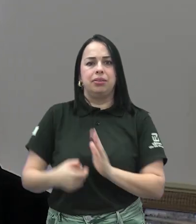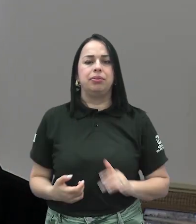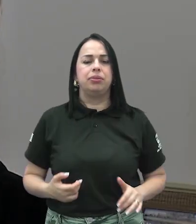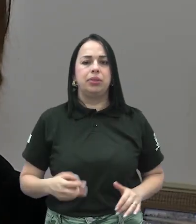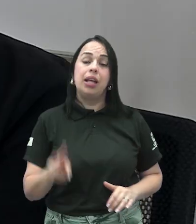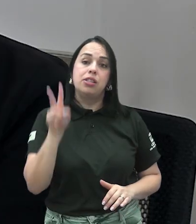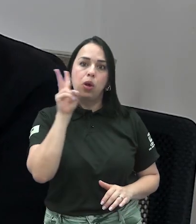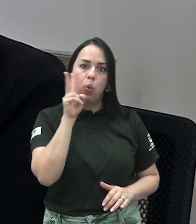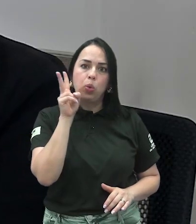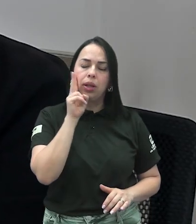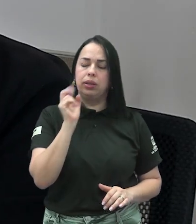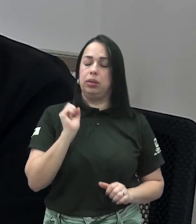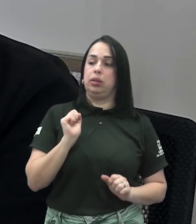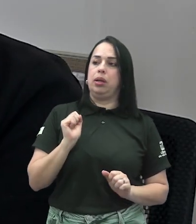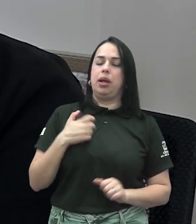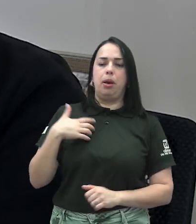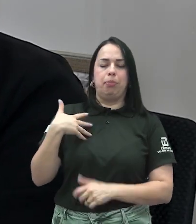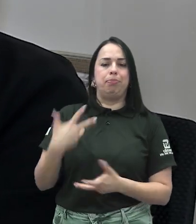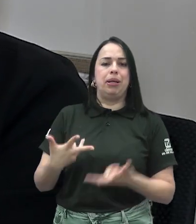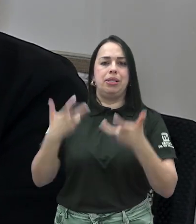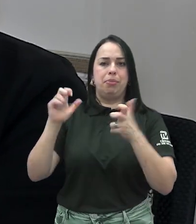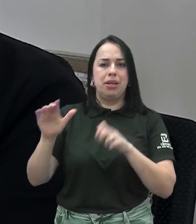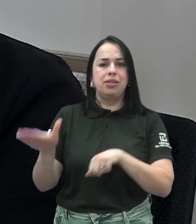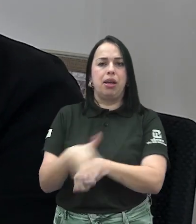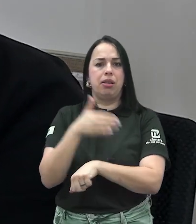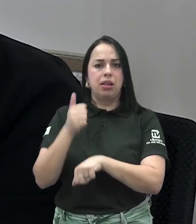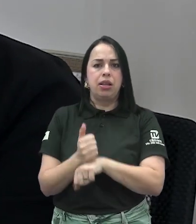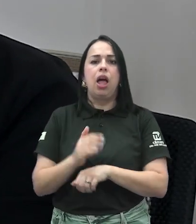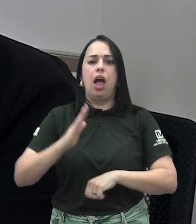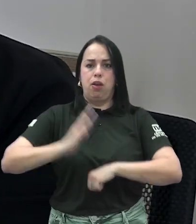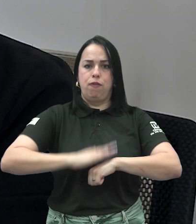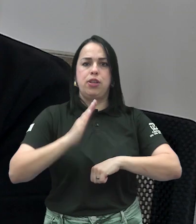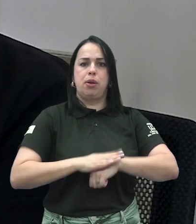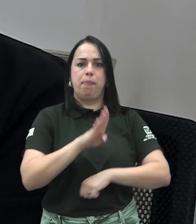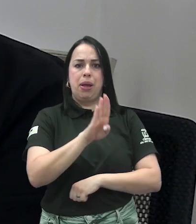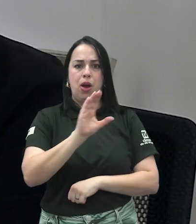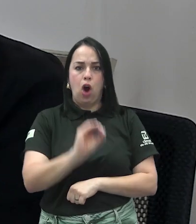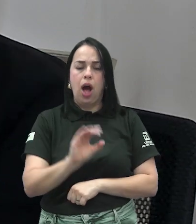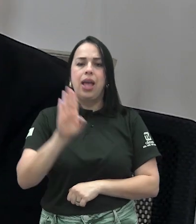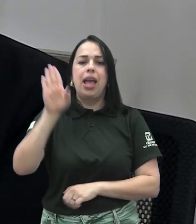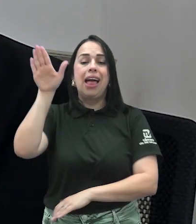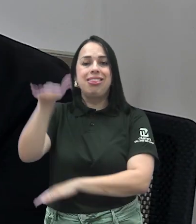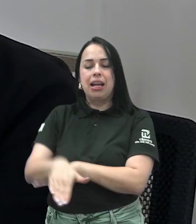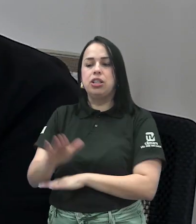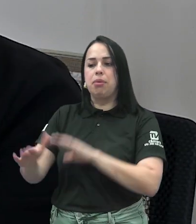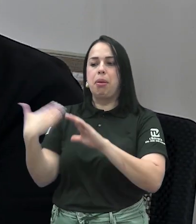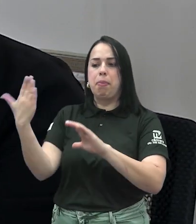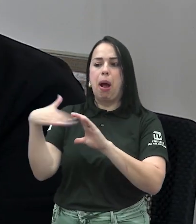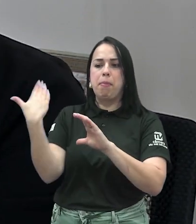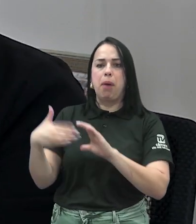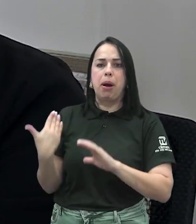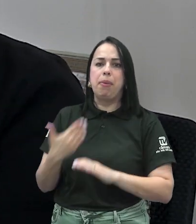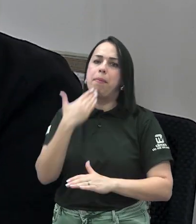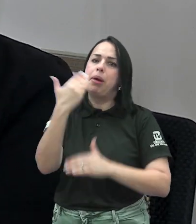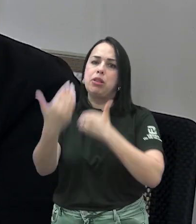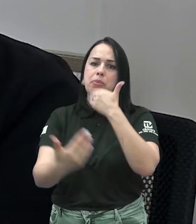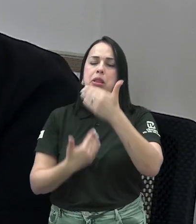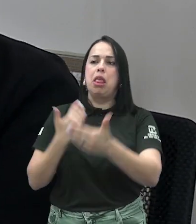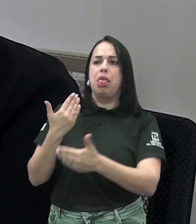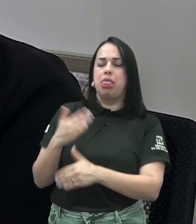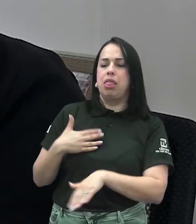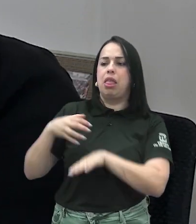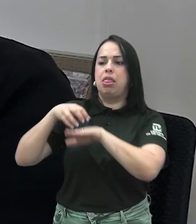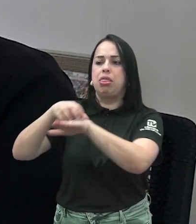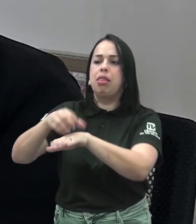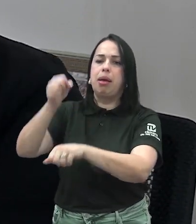para a liberação. Na segunda-feira mesmo, que eu me toquei que era golpe, fiz o BO e tudo mais, na parte da tarde eu comecei a receber mensagem deles, seu